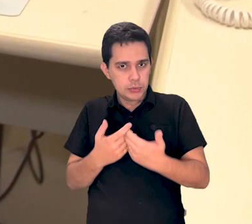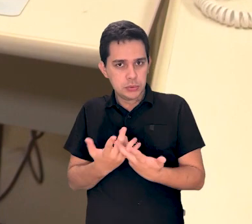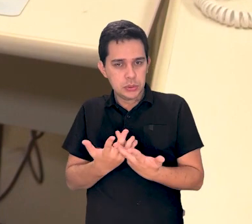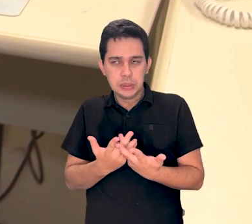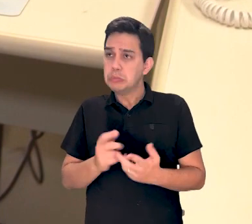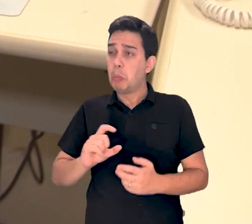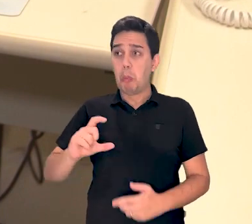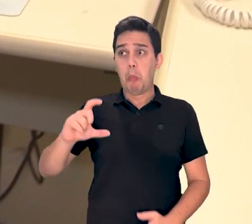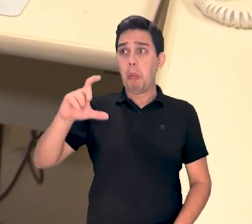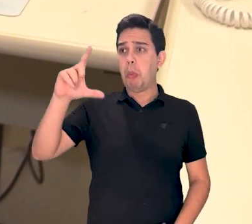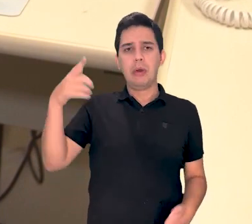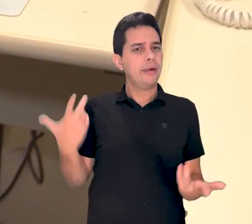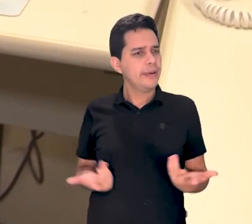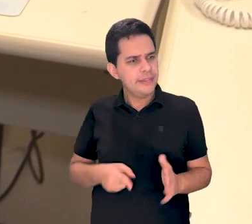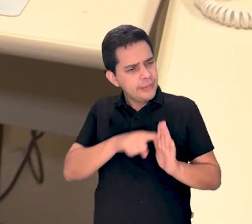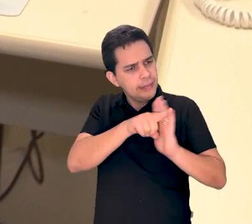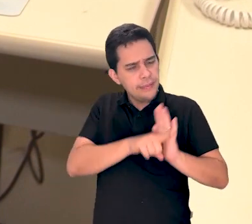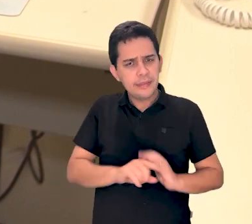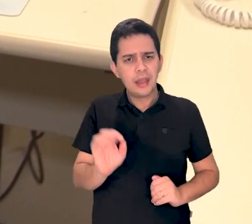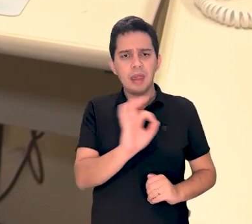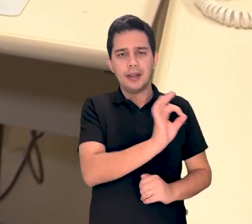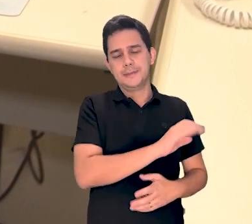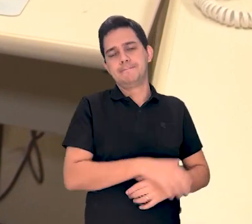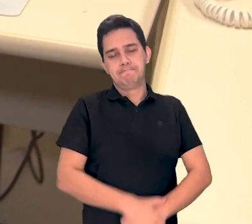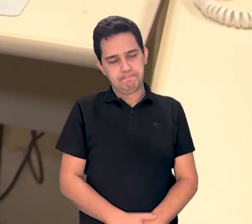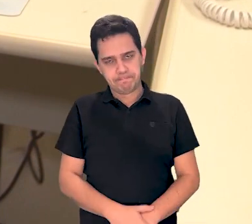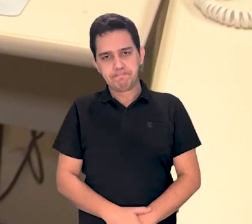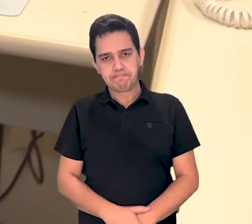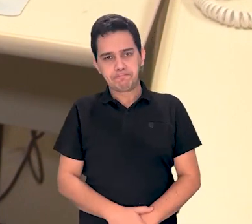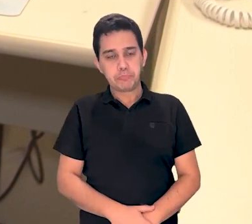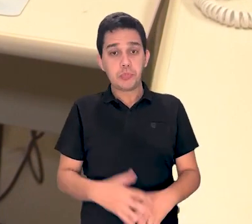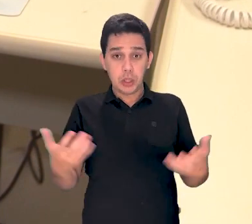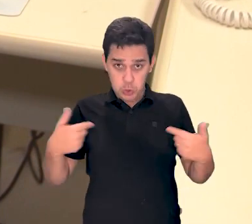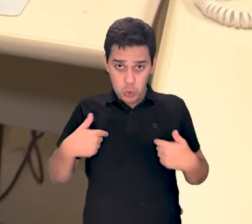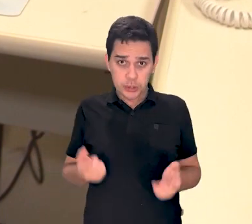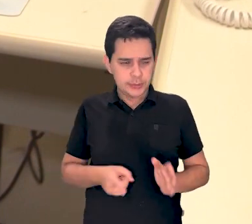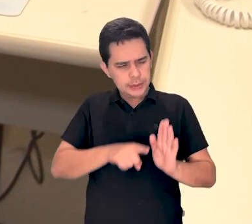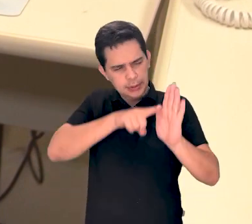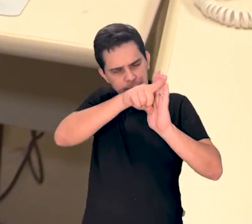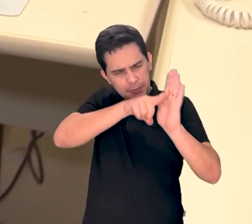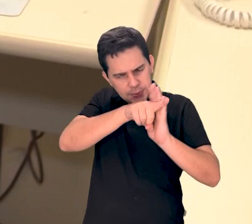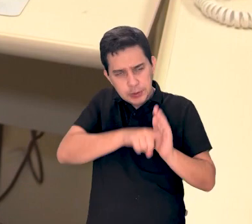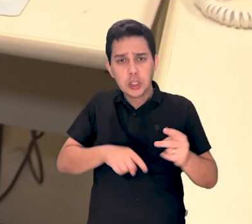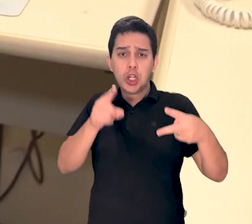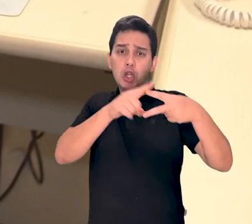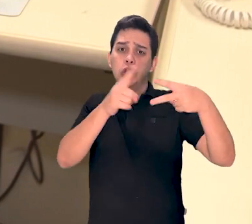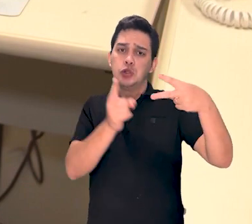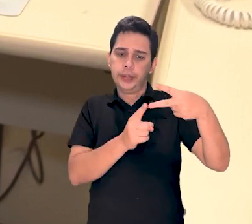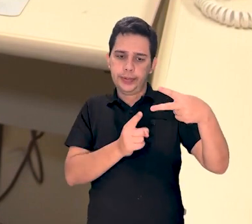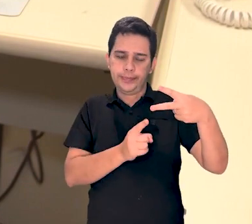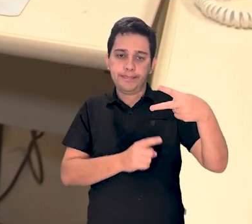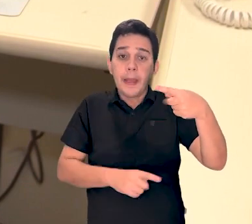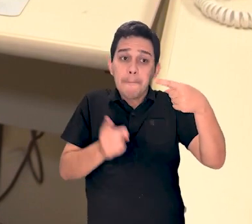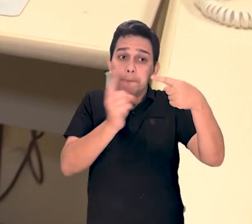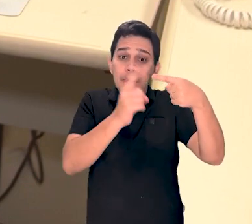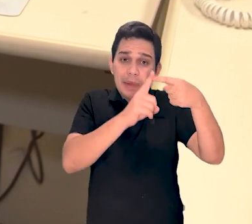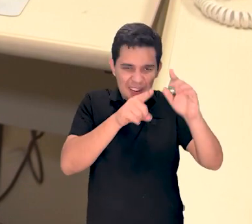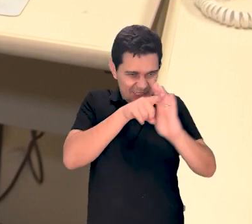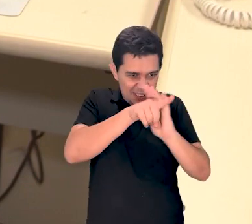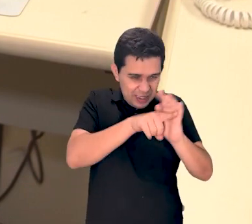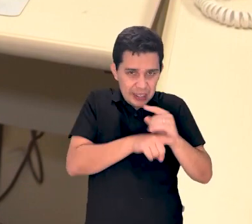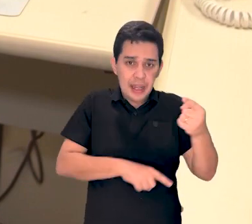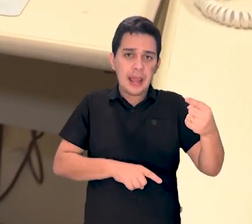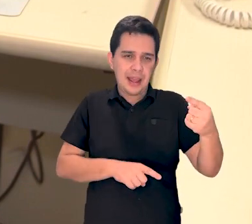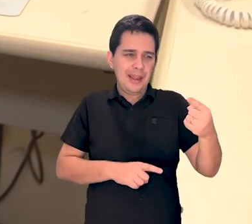dividem basicamente em dois Campos na primeira seria a questão tarifária propriamente